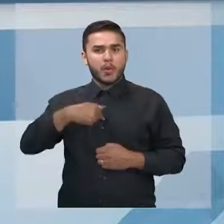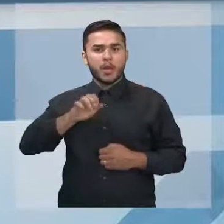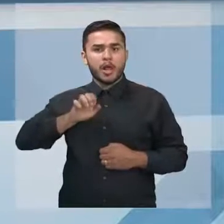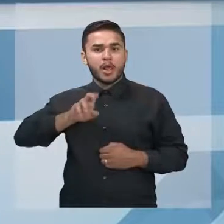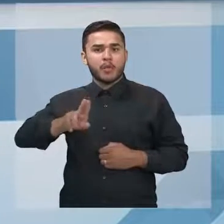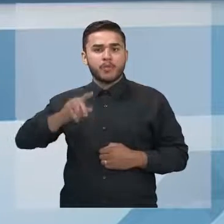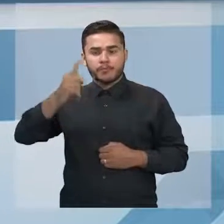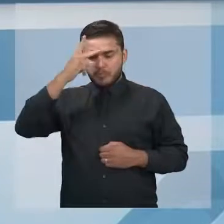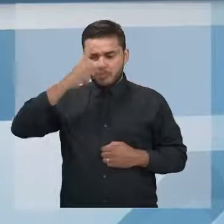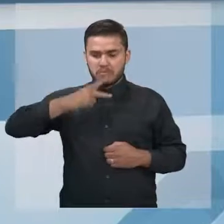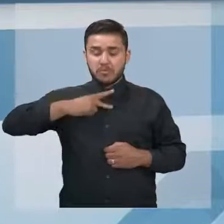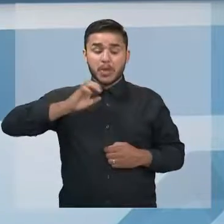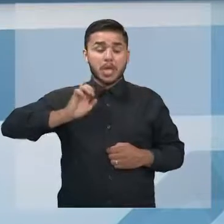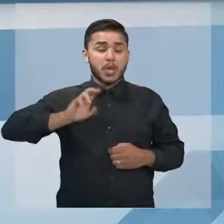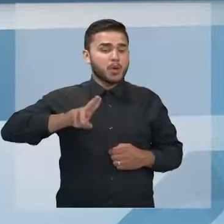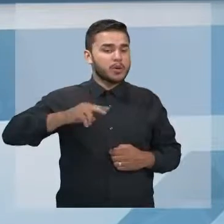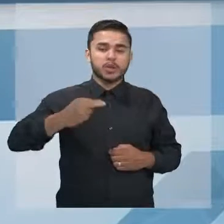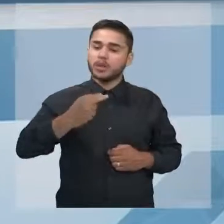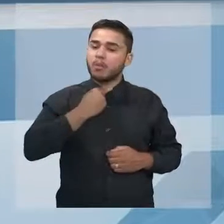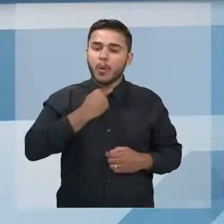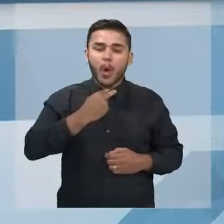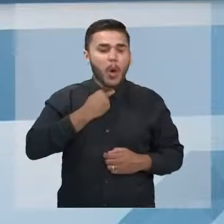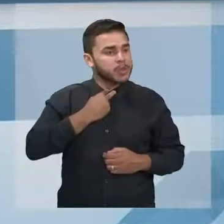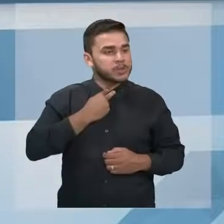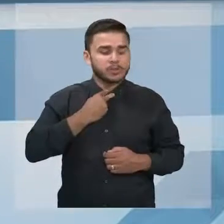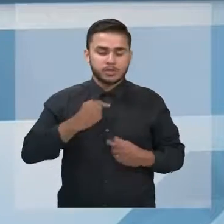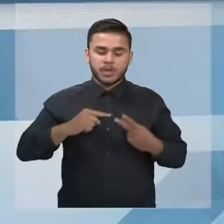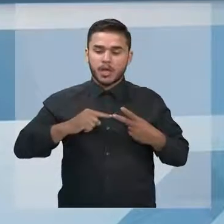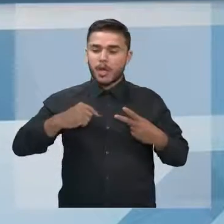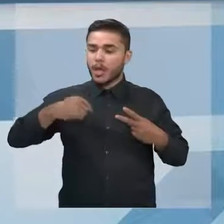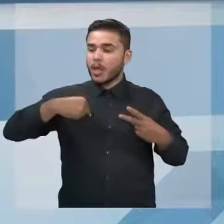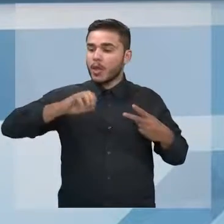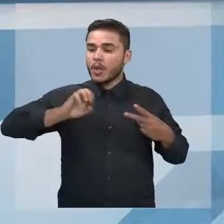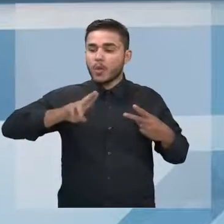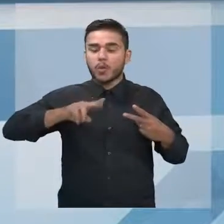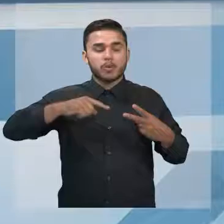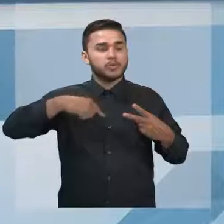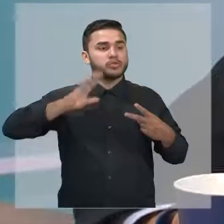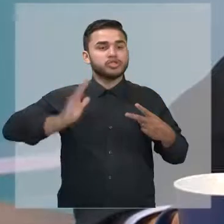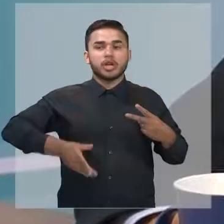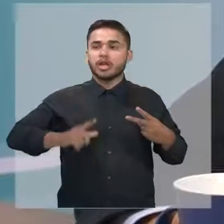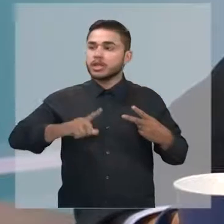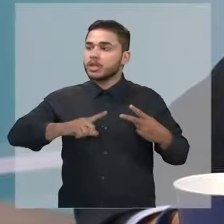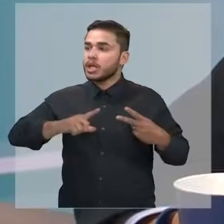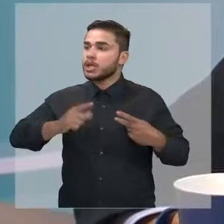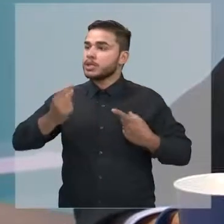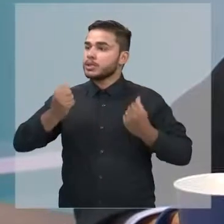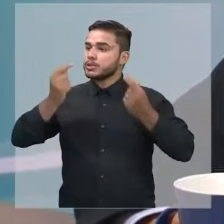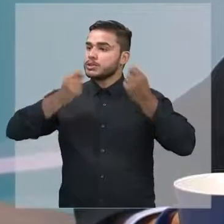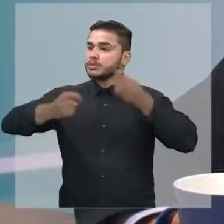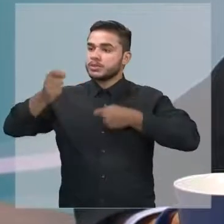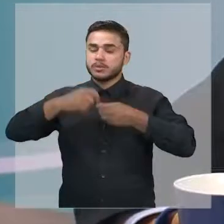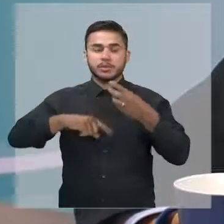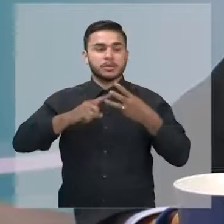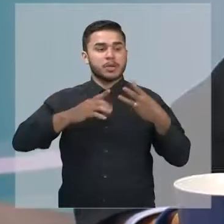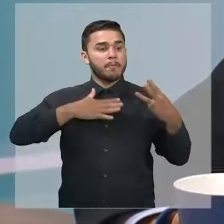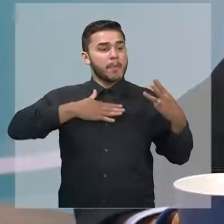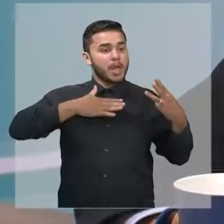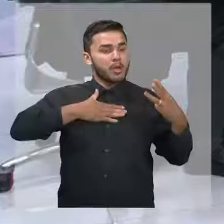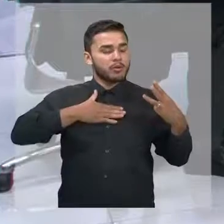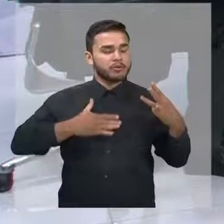meu patrimônio. Isso é simbólico daquilo que representa o que está sendo colocado aqui. Vamos lá.